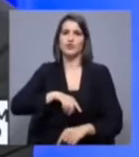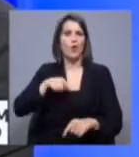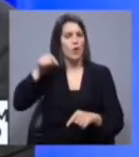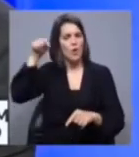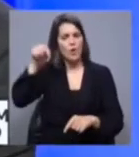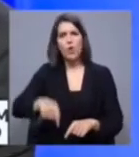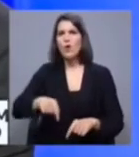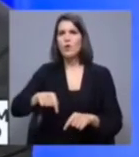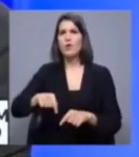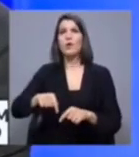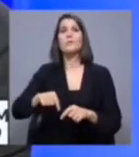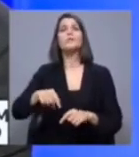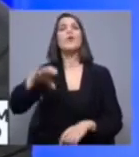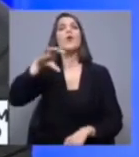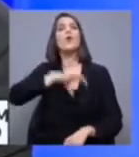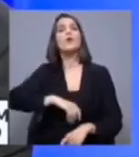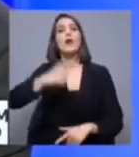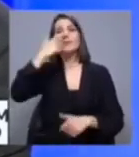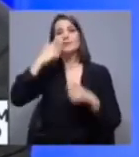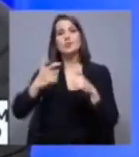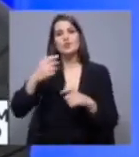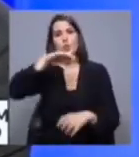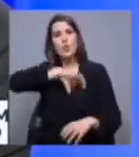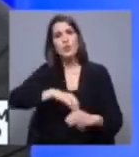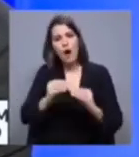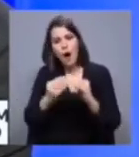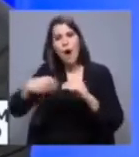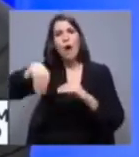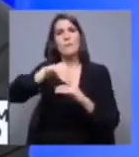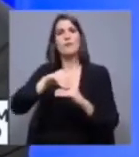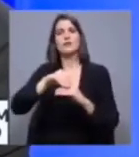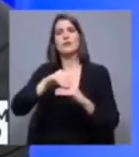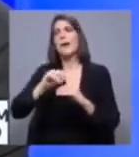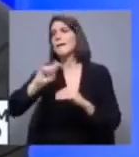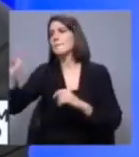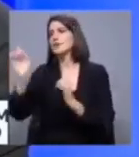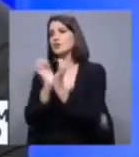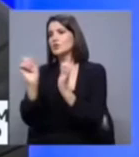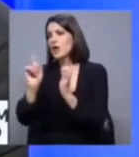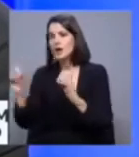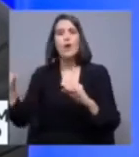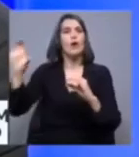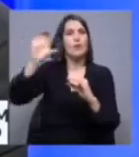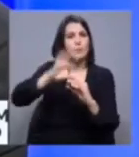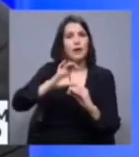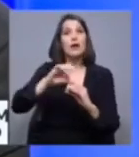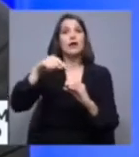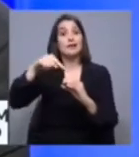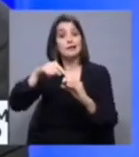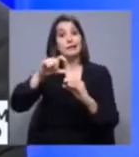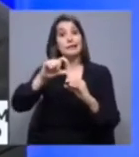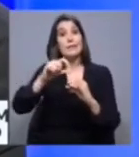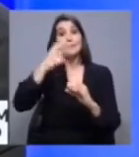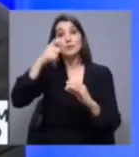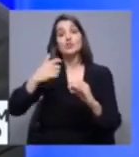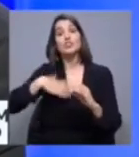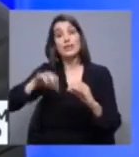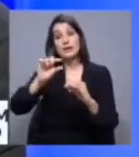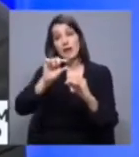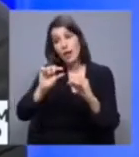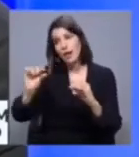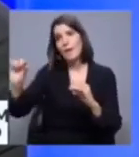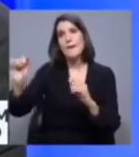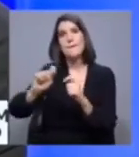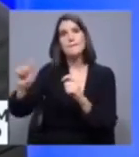um aumento direto de salários das pessoas. E uma parte desses salários... Desse aumento de salário pode ser consignado, em termos de capitalização, à